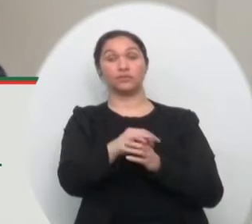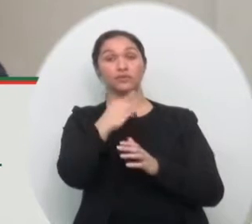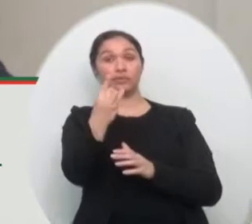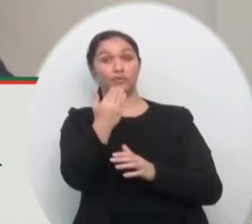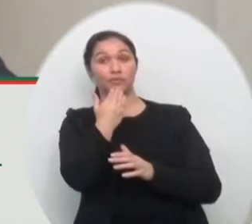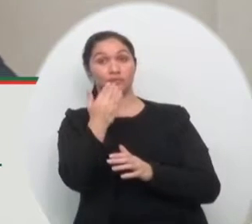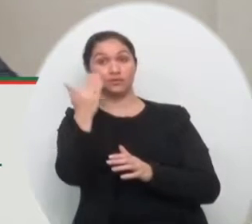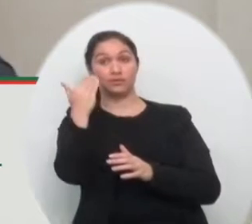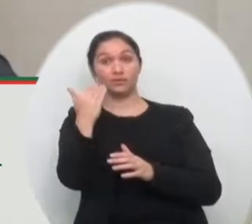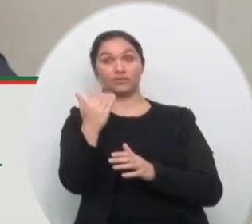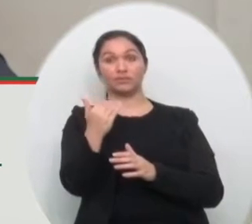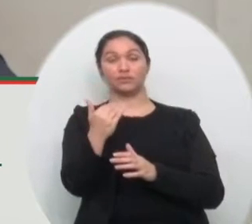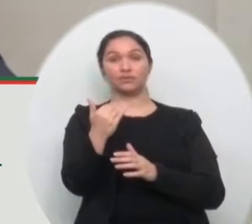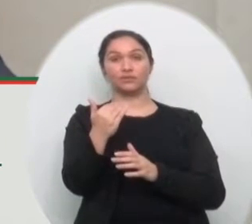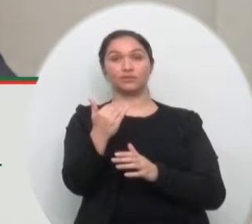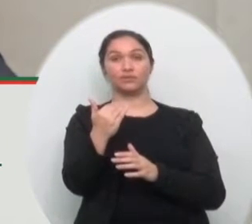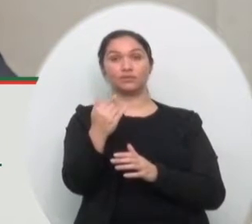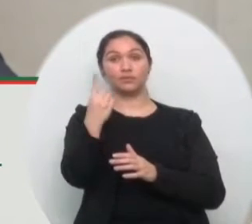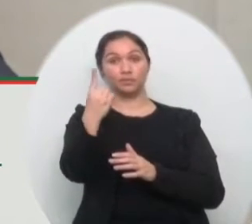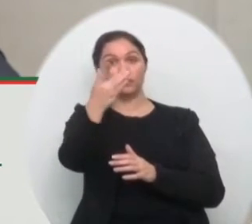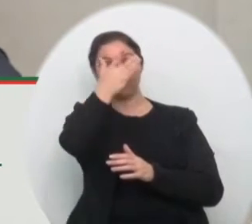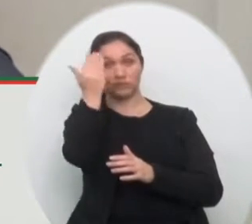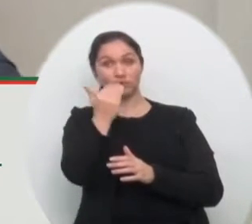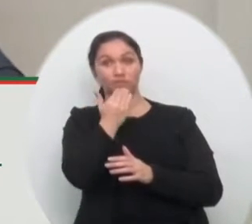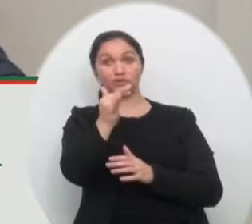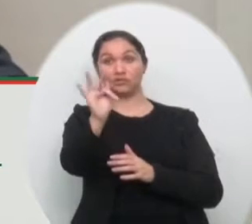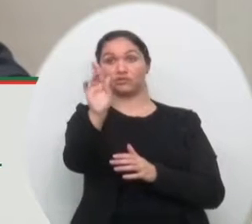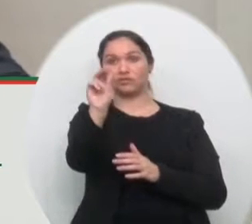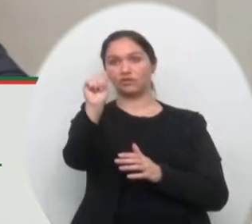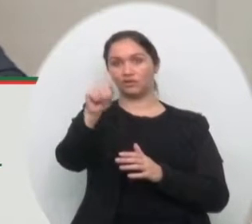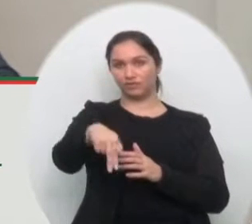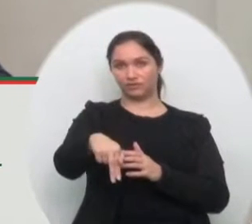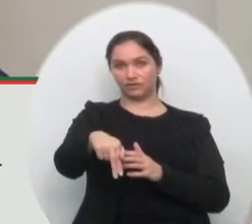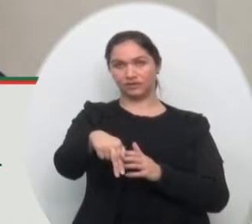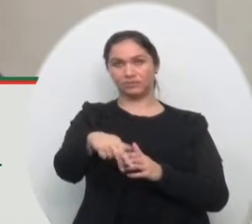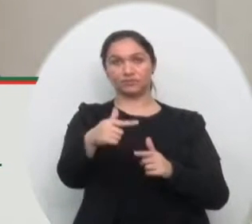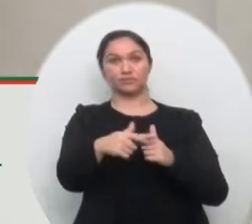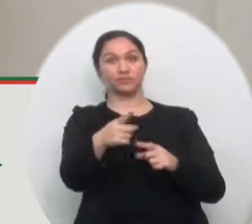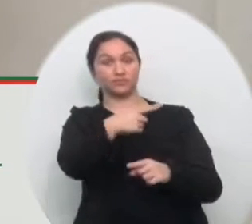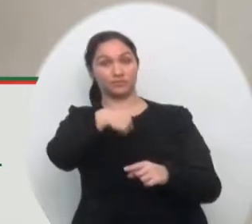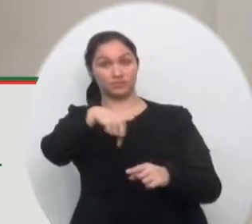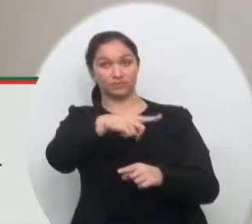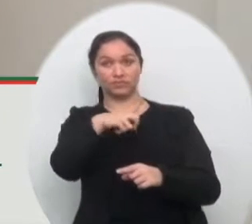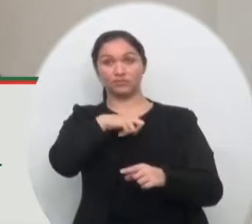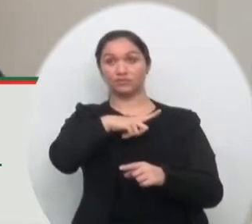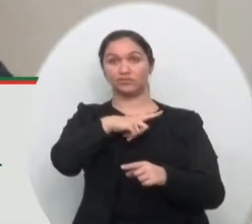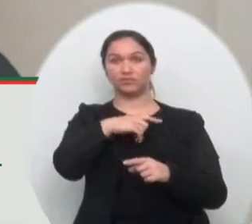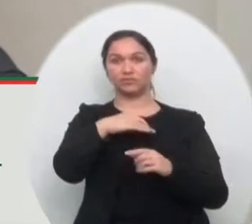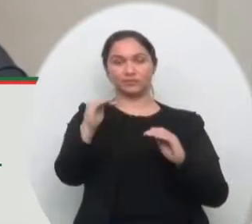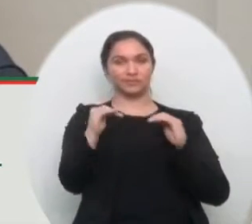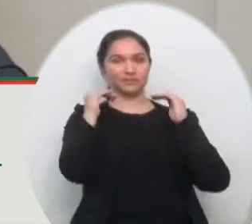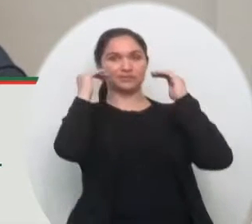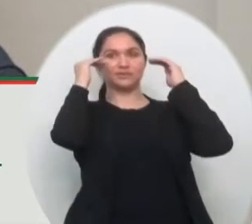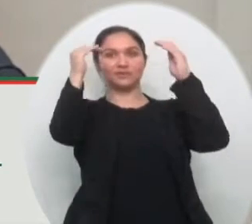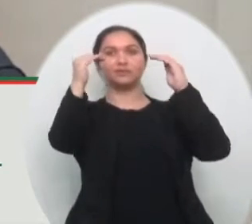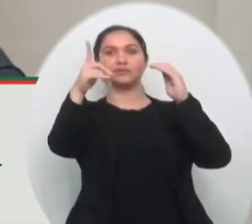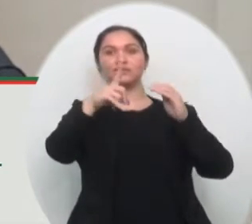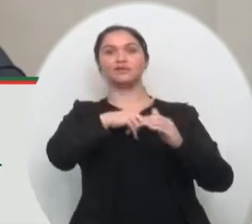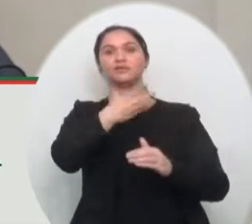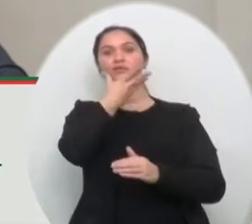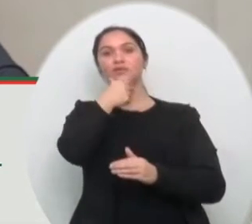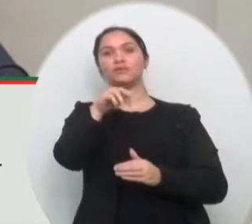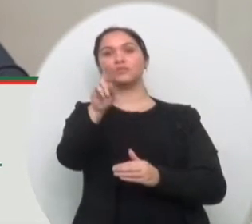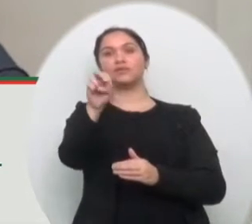foi justamente a Fran, porque nós, enquanto munícipes, temos a honra de contar com ele também, né,